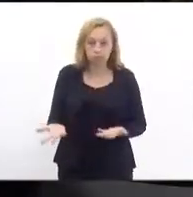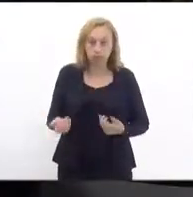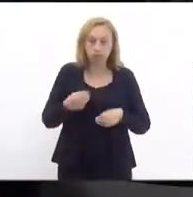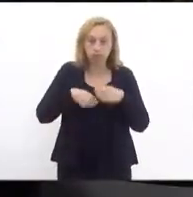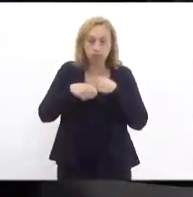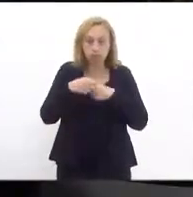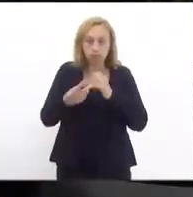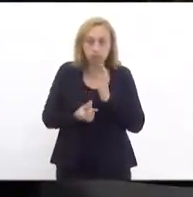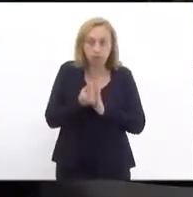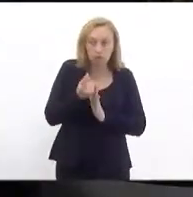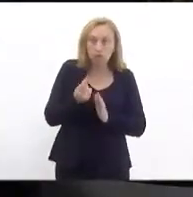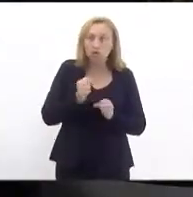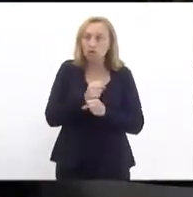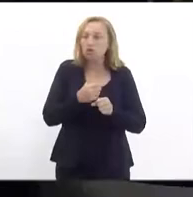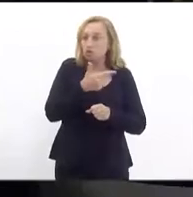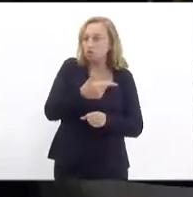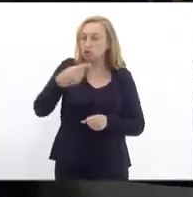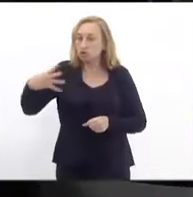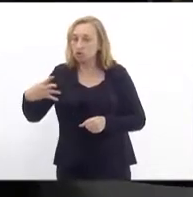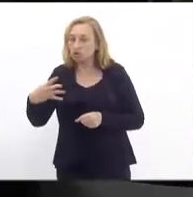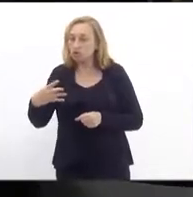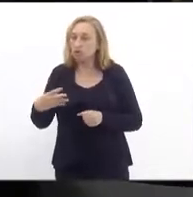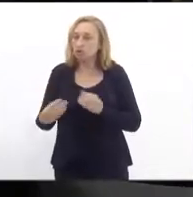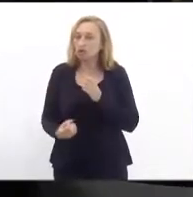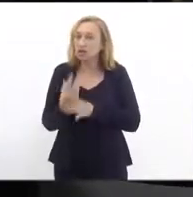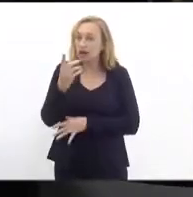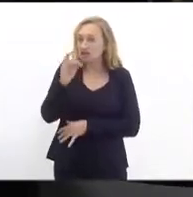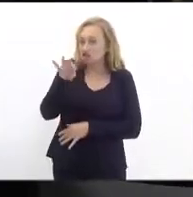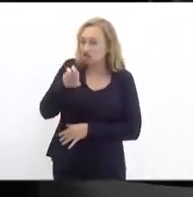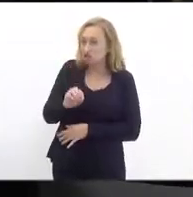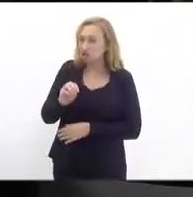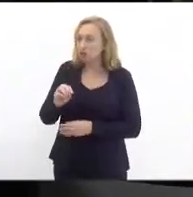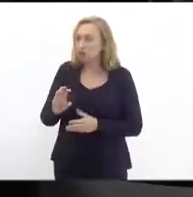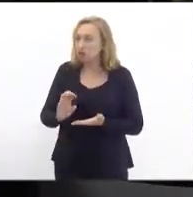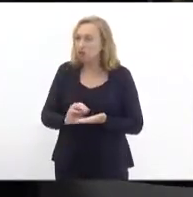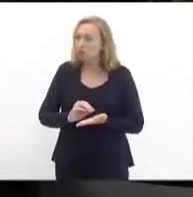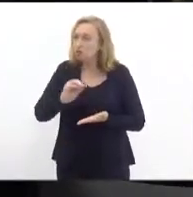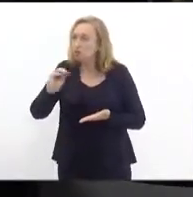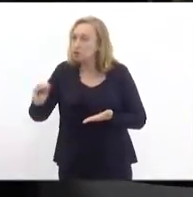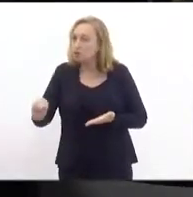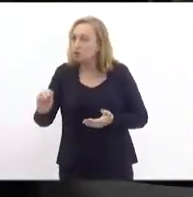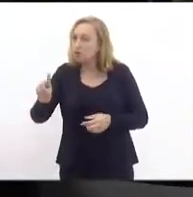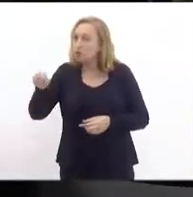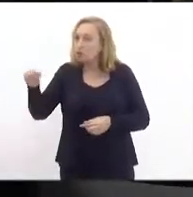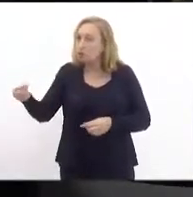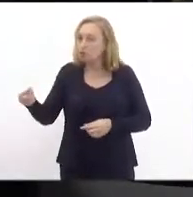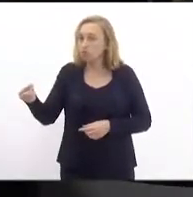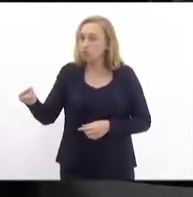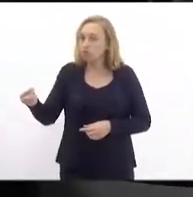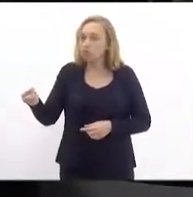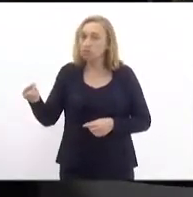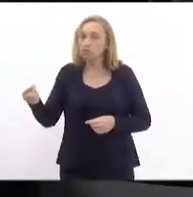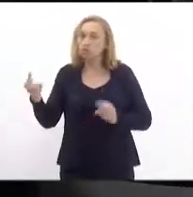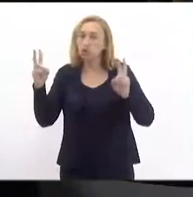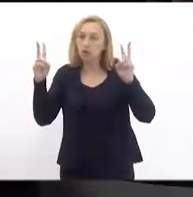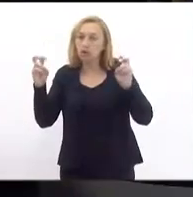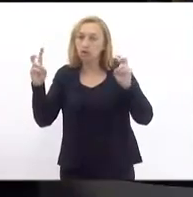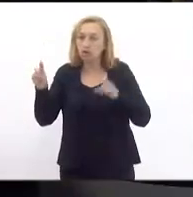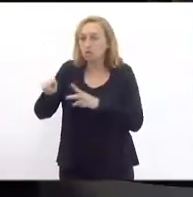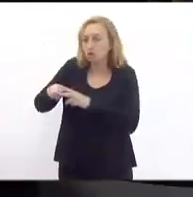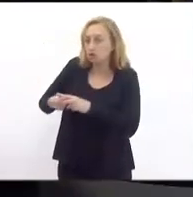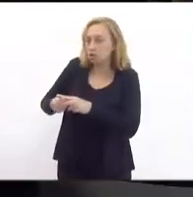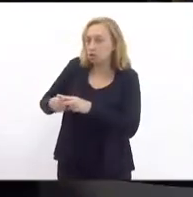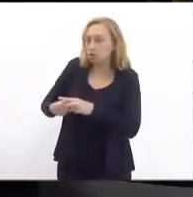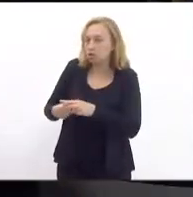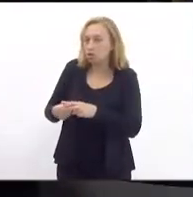desde 2014, quando foi feito esse aditivo, e passar para outro, né, outro termo de ajuste que